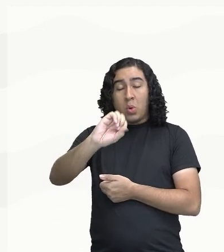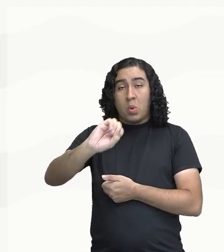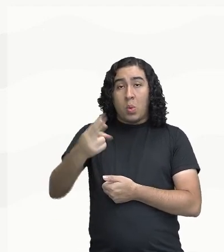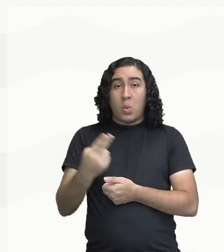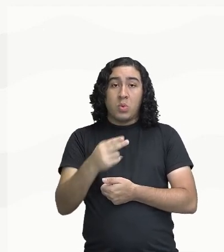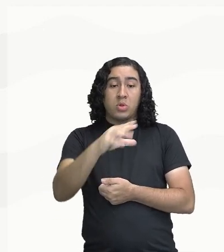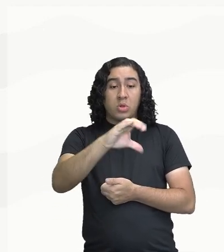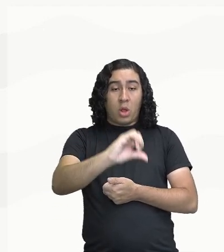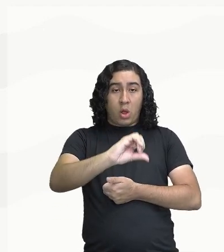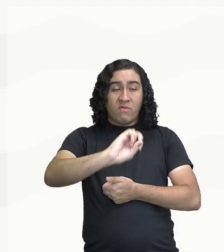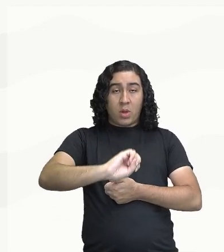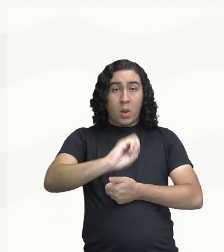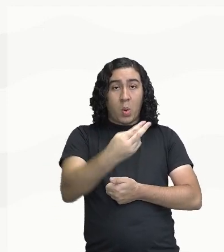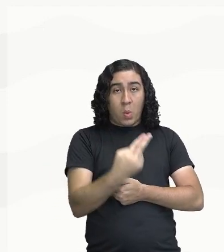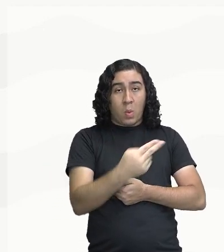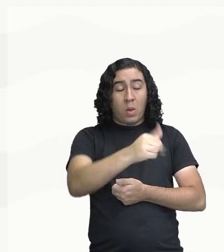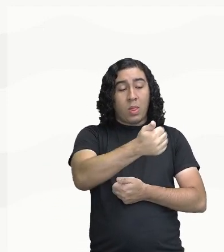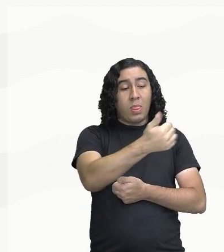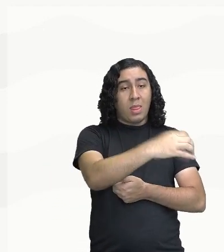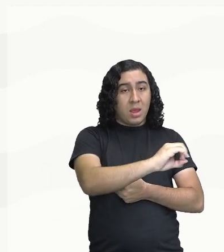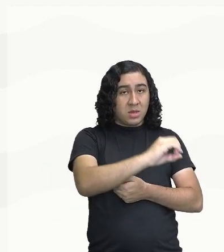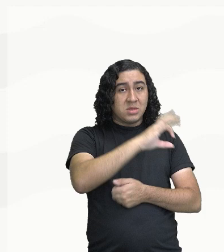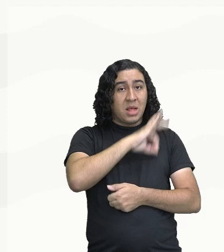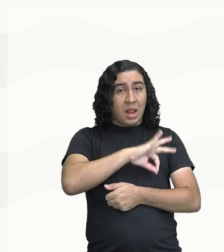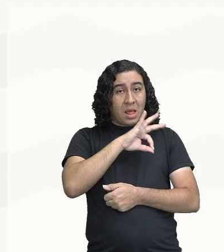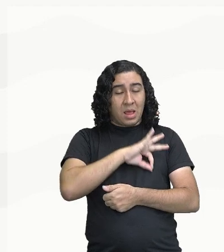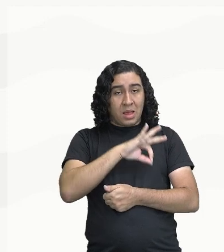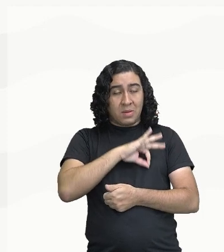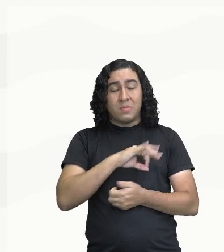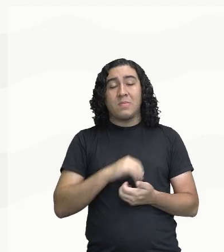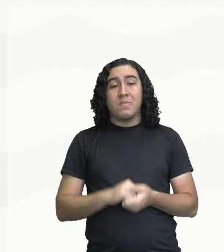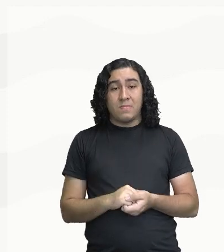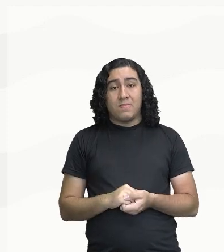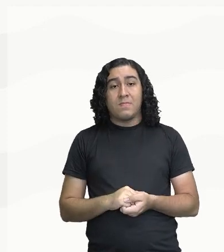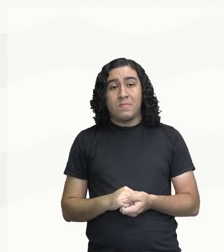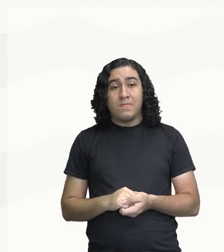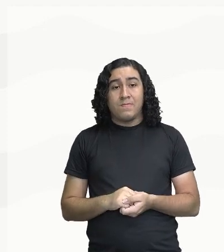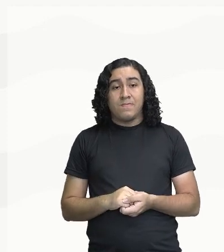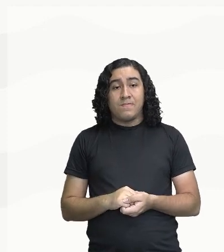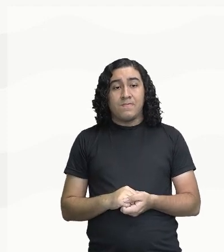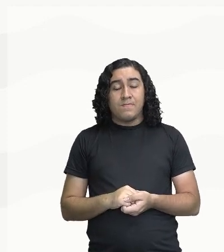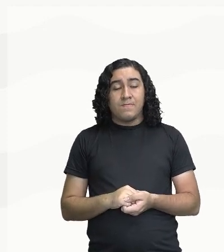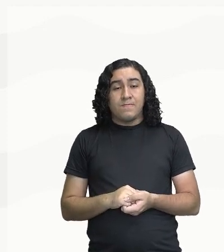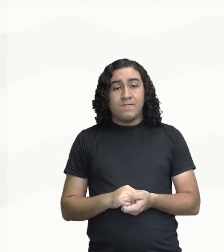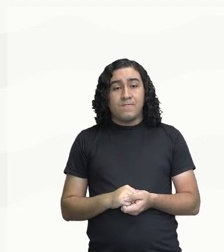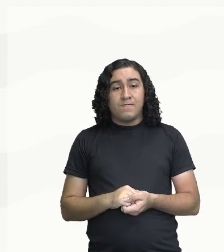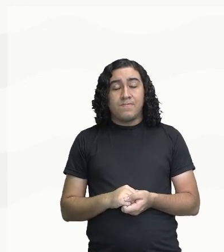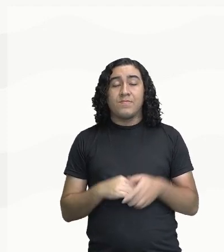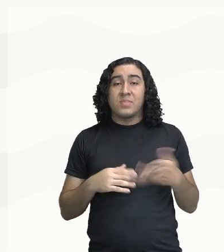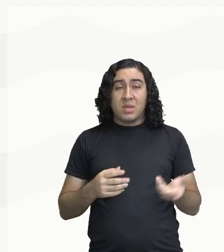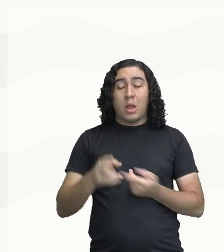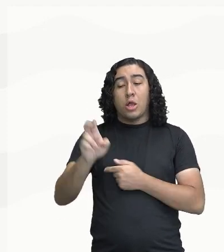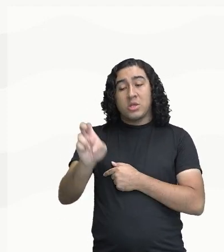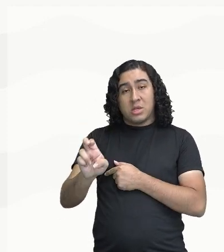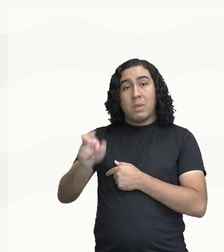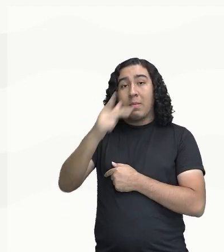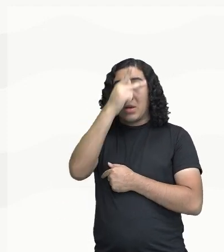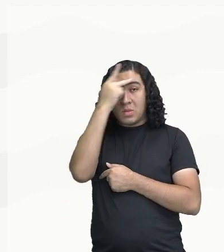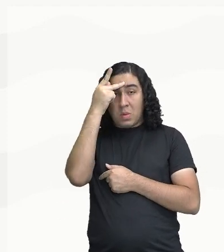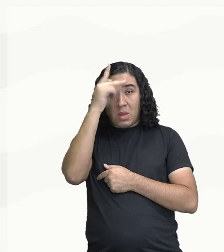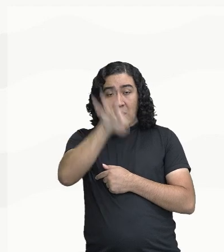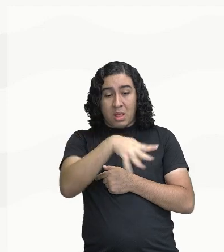9, ou 10 salários mínimos. Então, 5 pessoas, de acordo com a tabela,